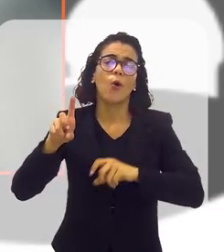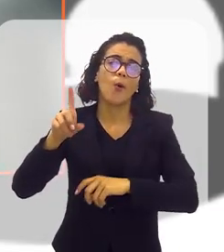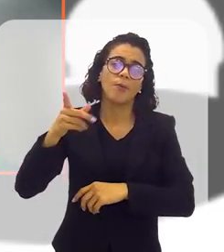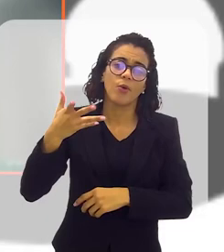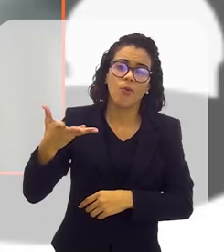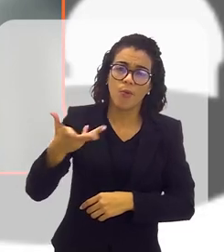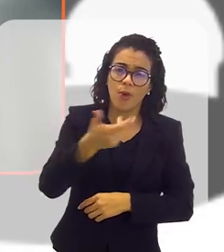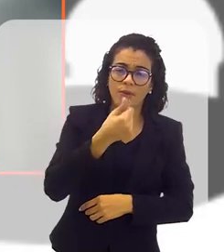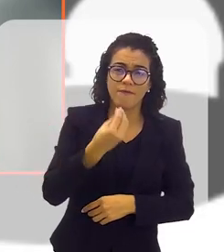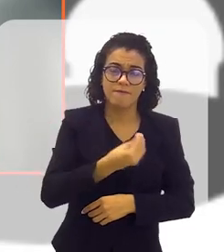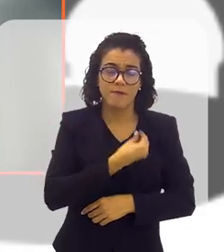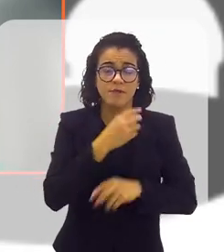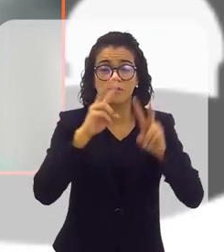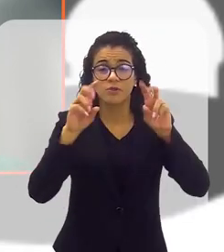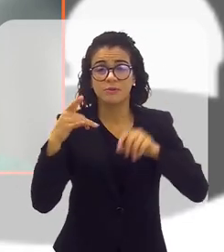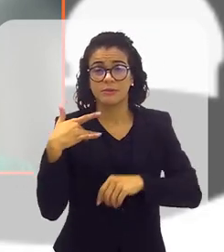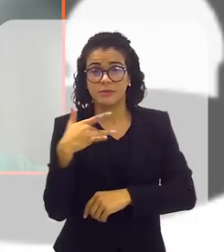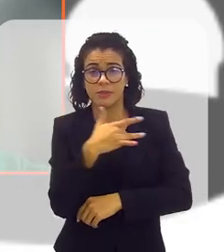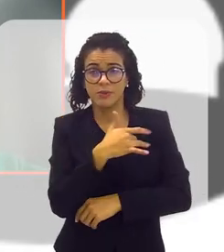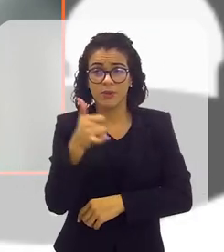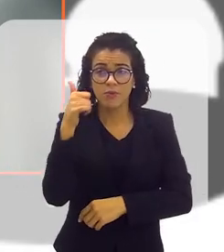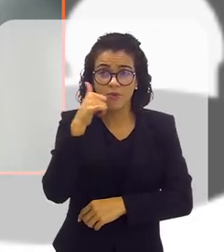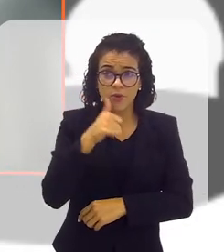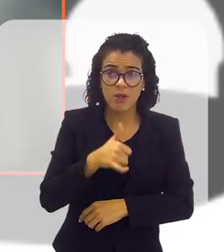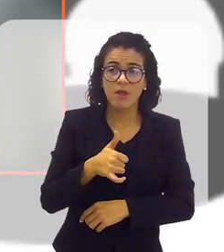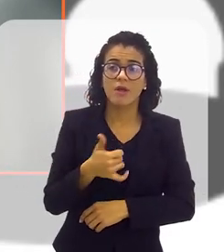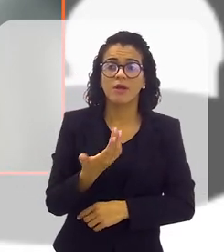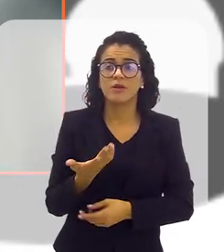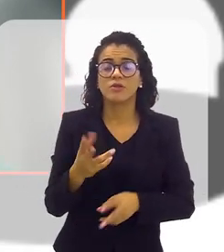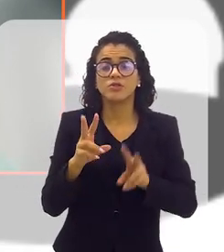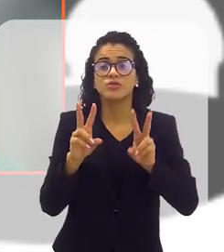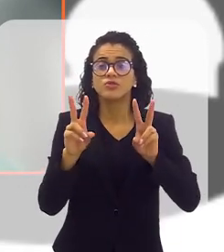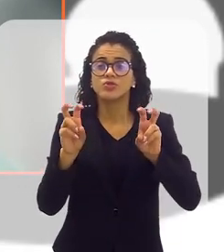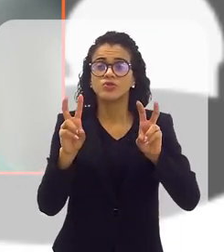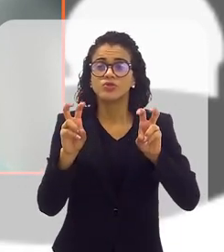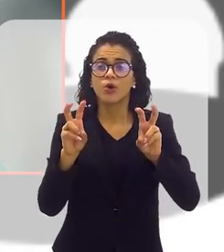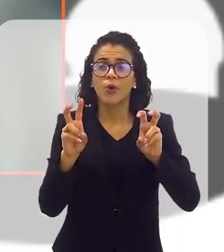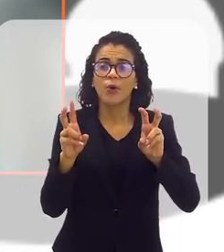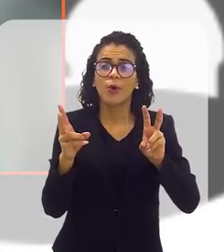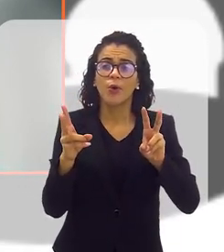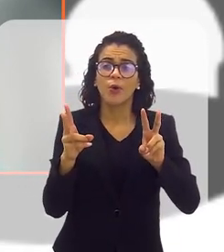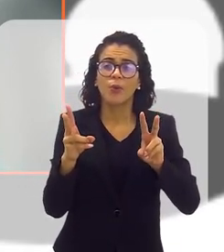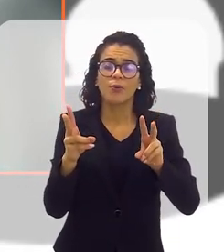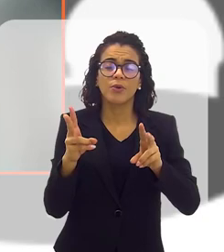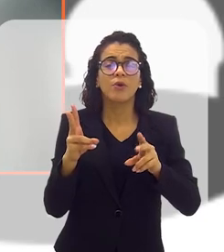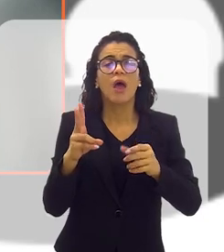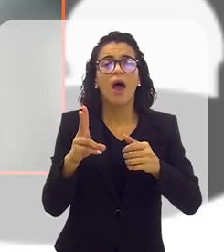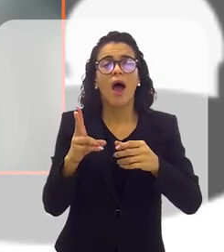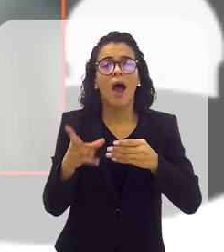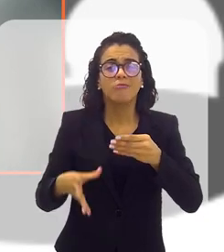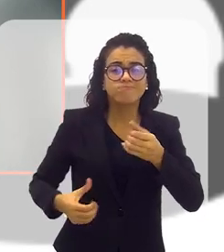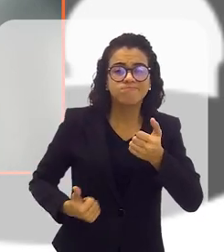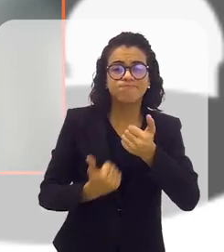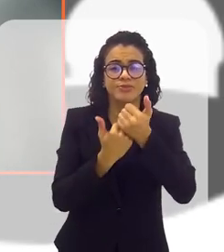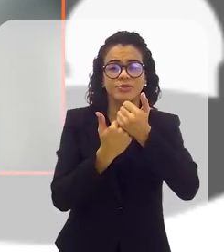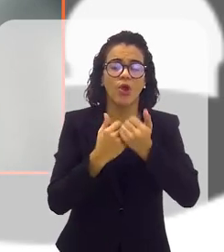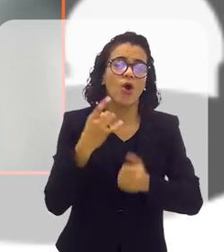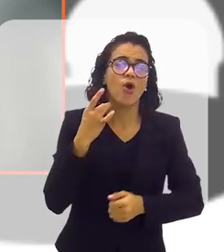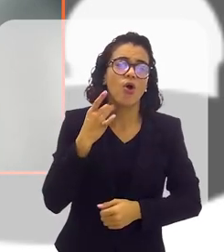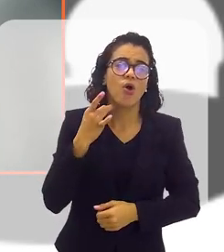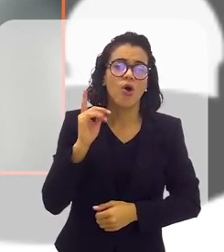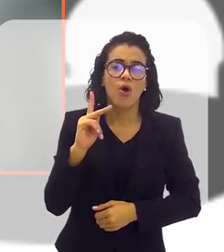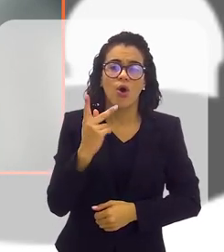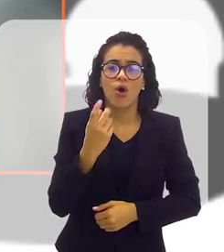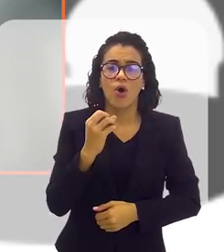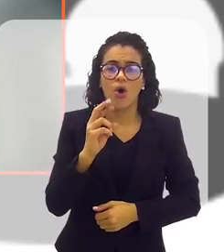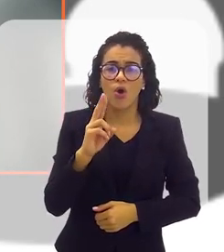bem-estar, qualidade de vida, nós falamos sobre a saúde da mulher. No último evento nós falamos sobre essa questão da reposição hormonal,